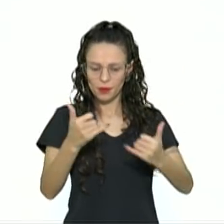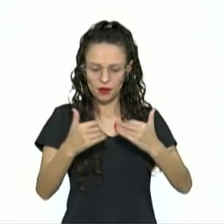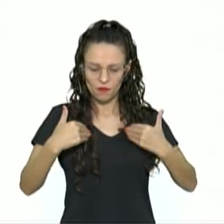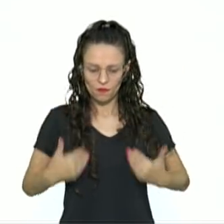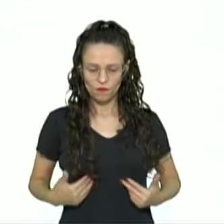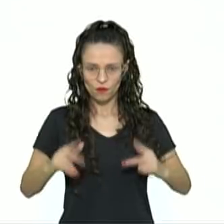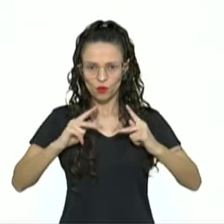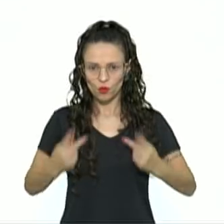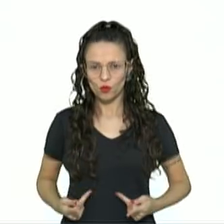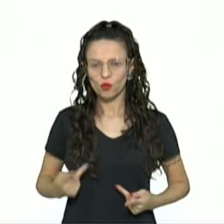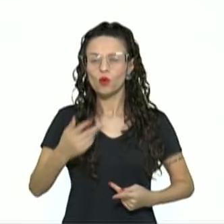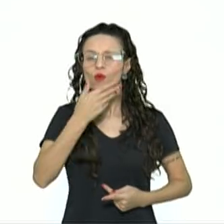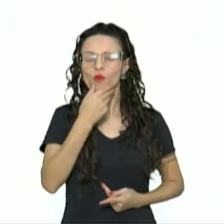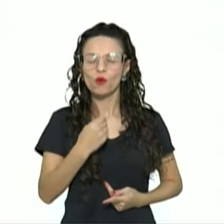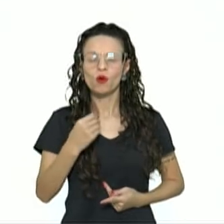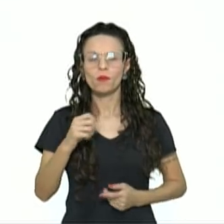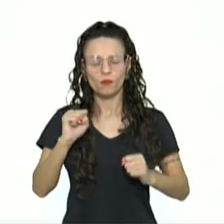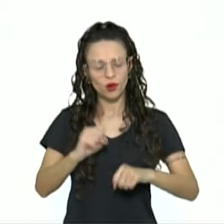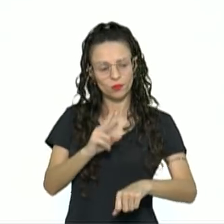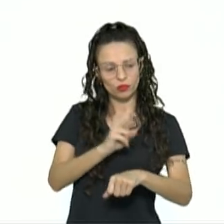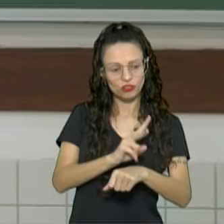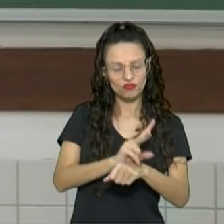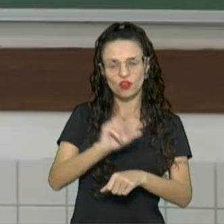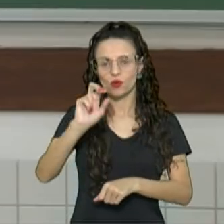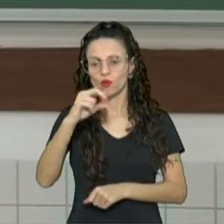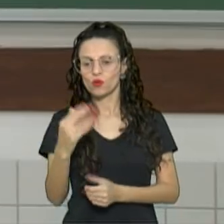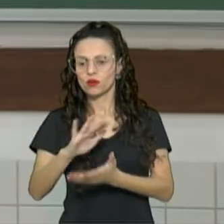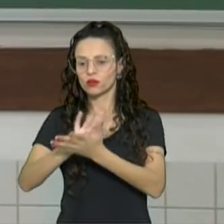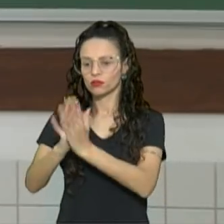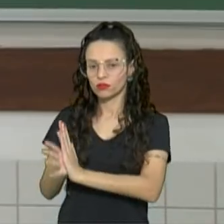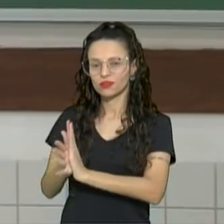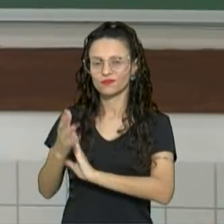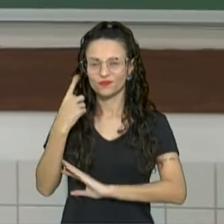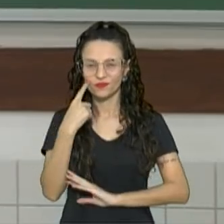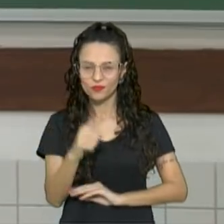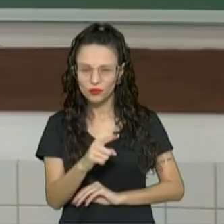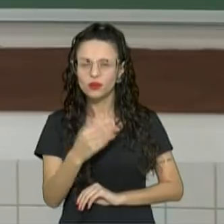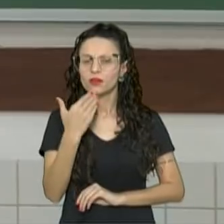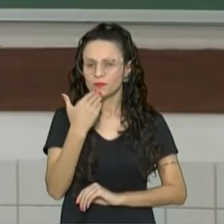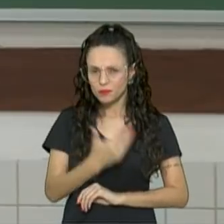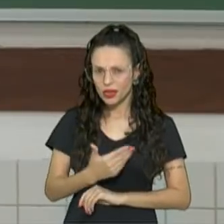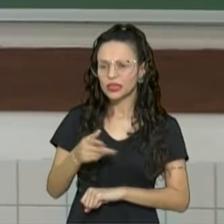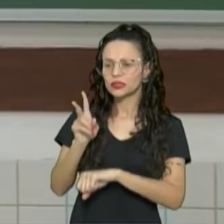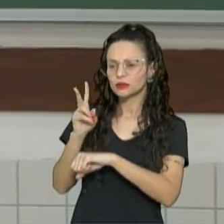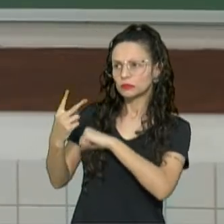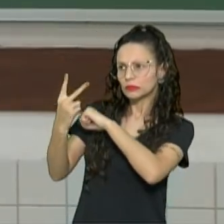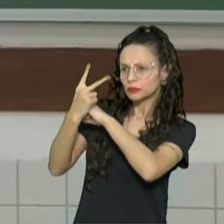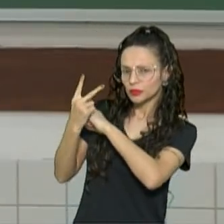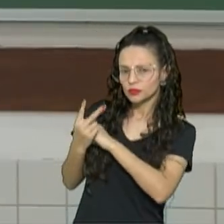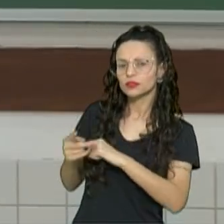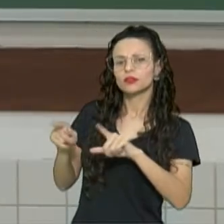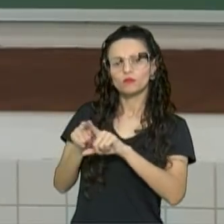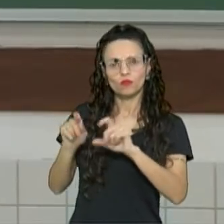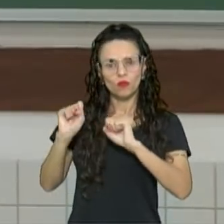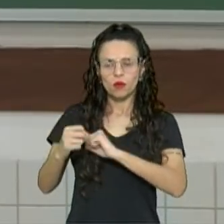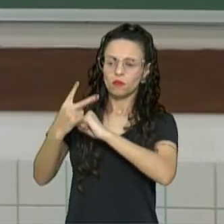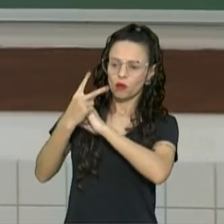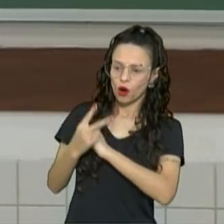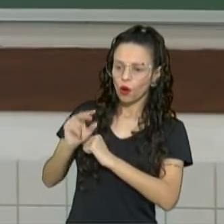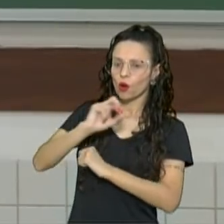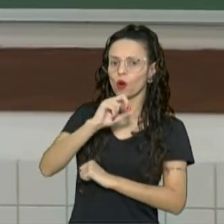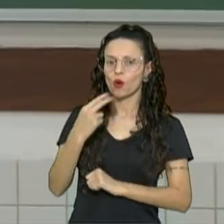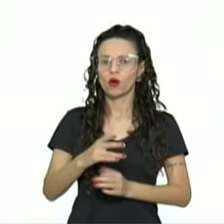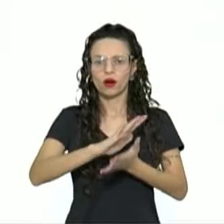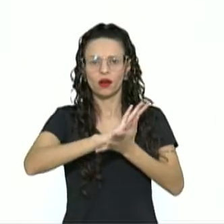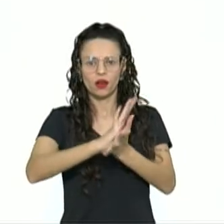né? Lembra que a professora mostrou outro desenho ali, falando que eles fazem também para pedir proteção, né? Então, eles podem proteger ou destruir.